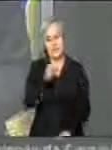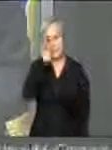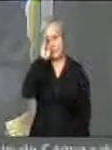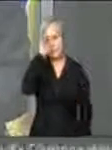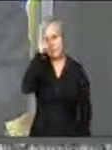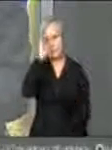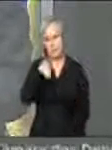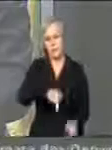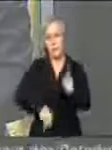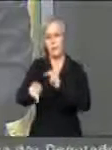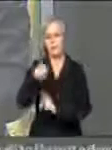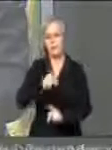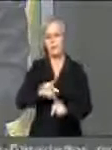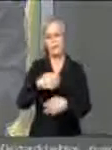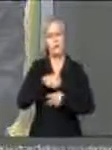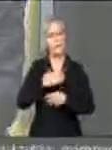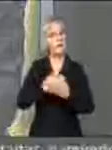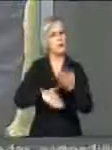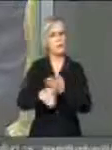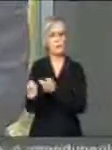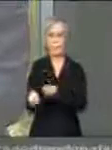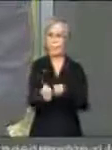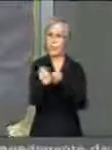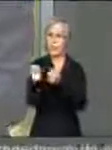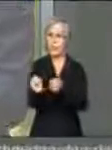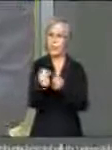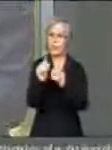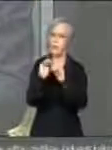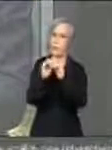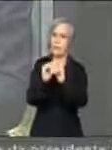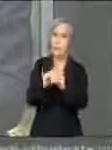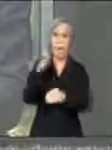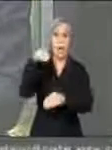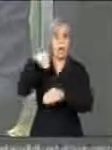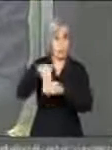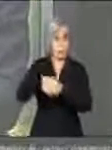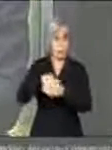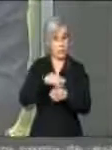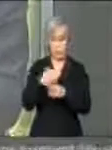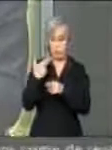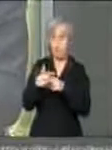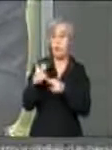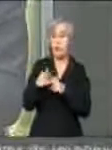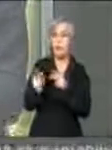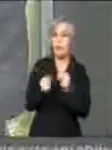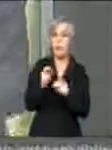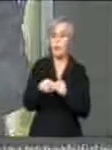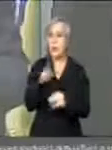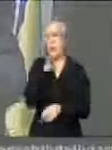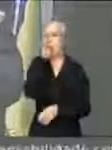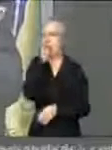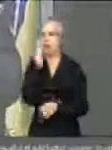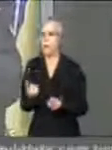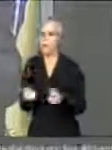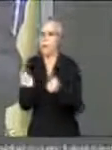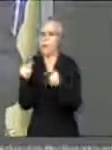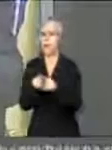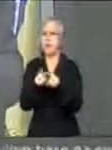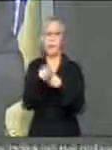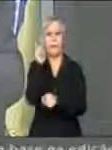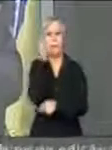os eleitores. As eleições foram maculadas pelo abuso econômico e pela